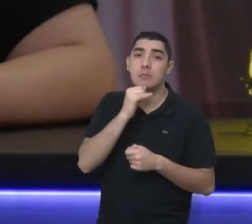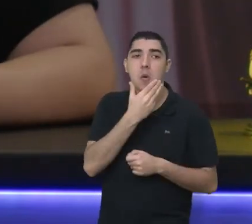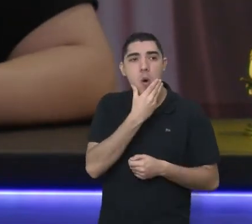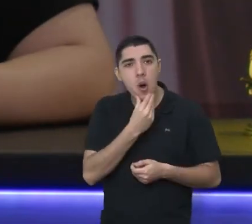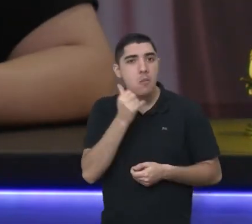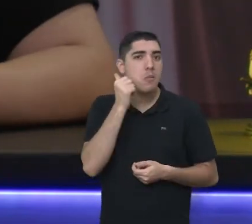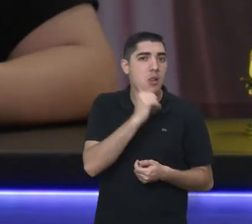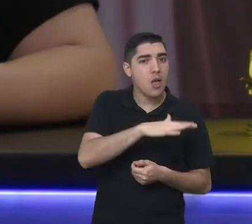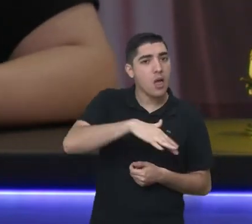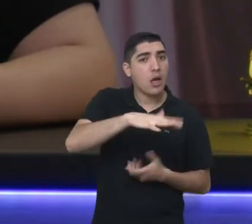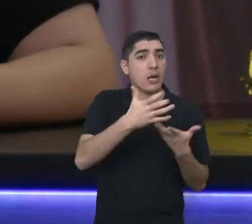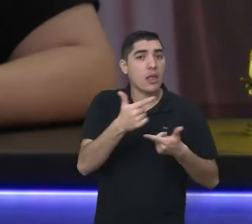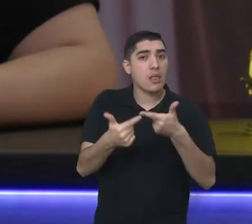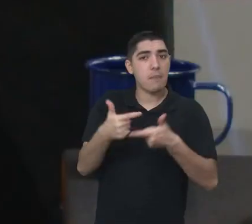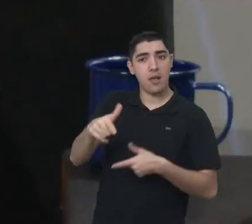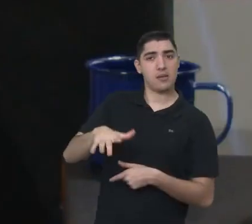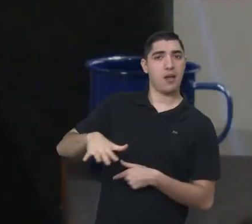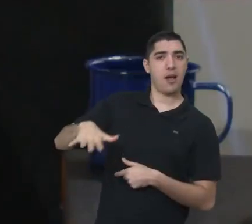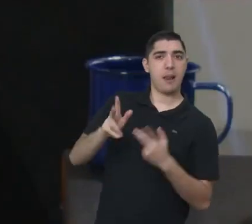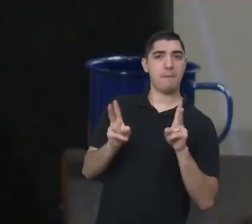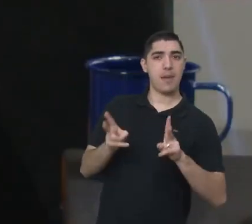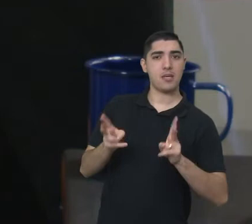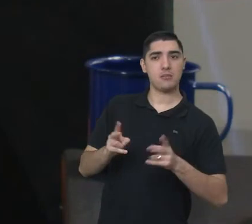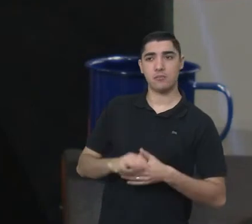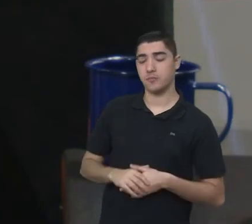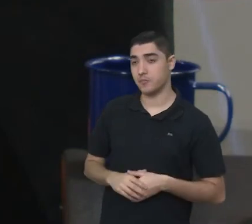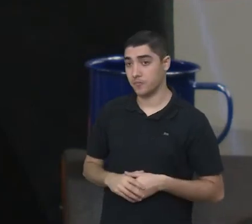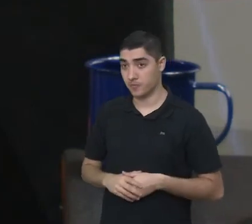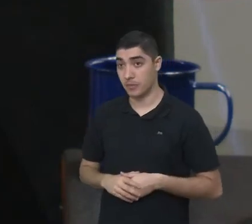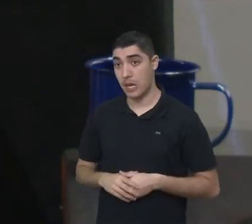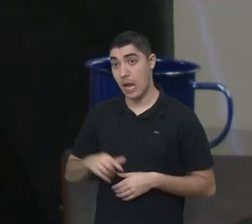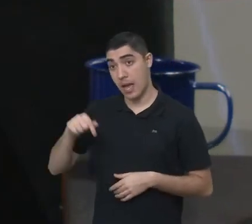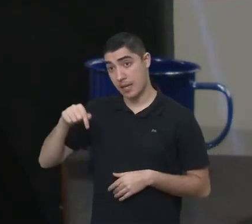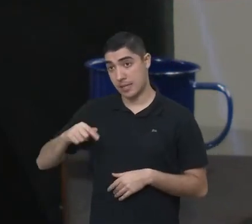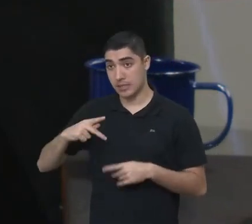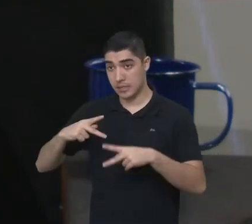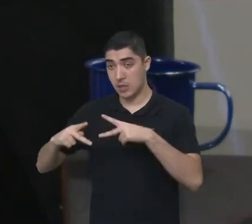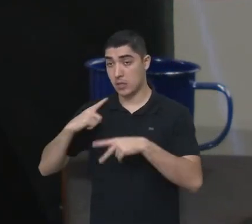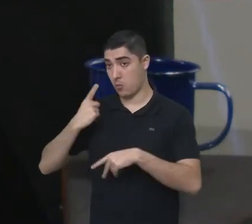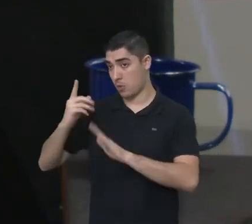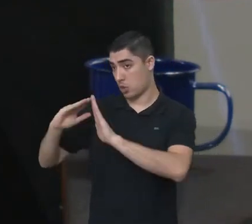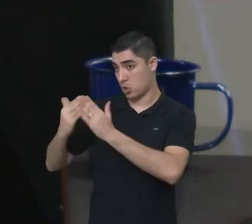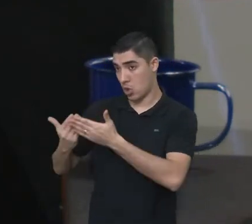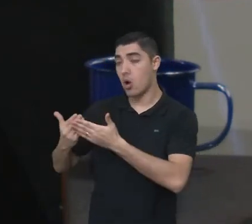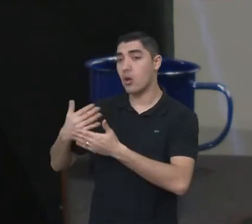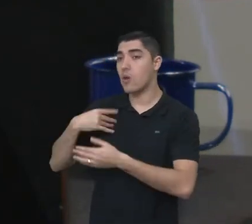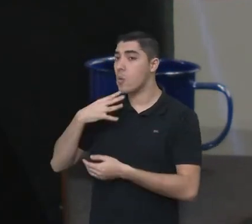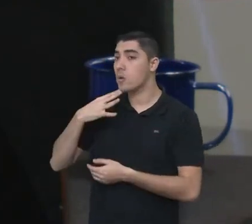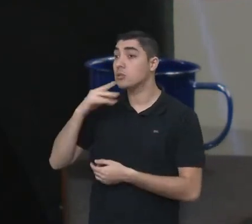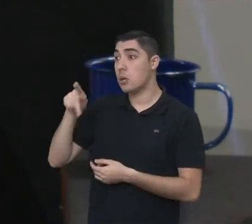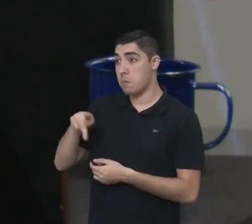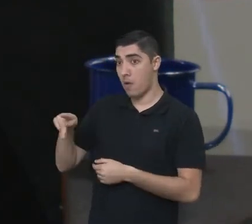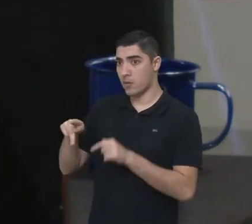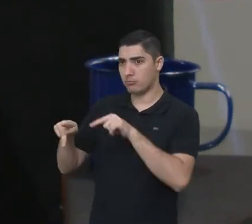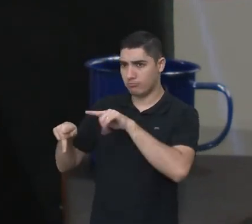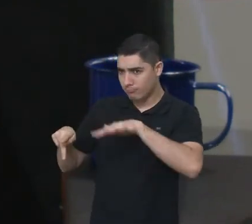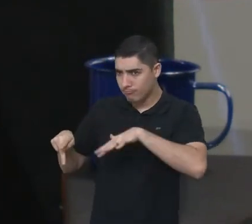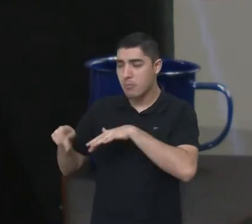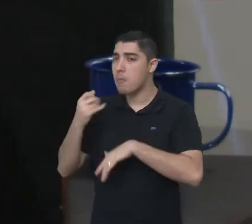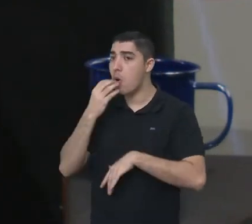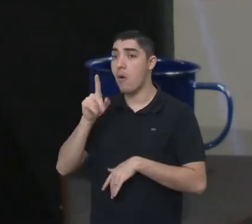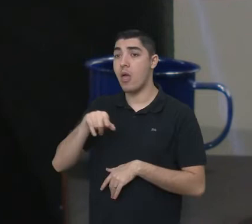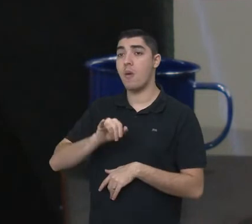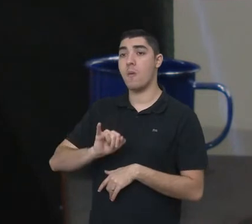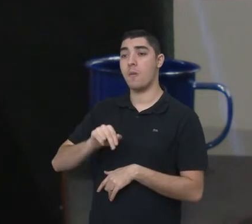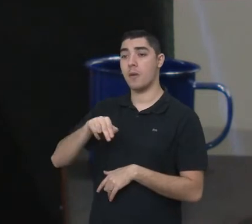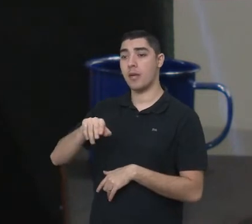meninada que tá querendo ingressar nisso daí. Tem uma escola que eu conheço aqui, que os meninos, os professores são muito bons, que é a